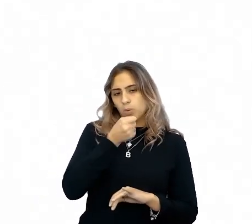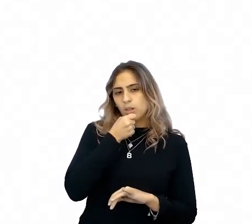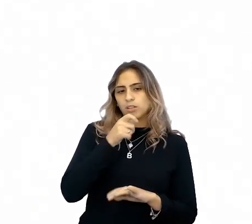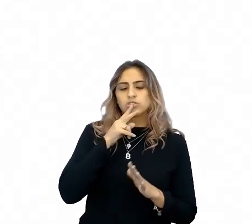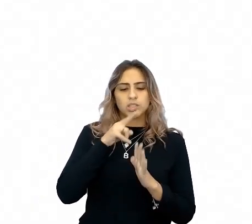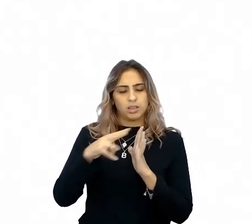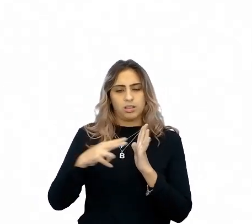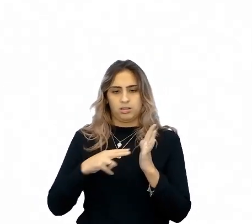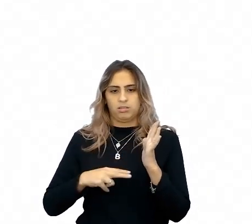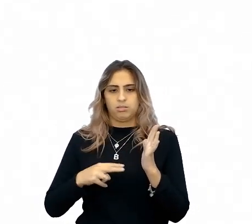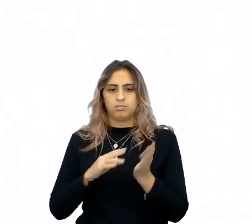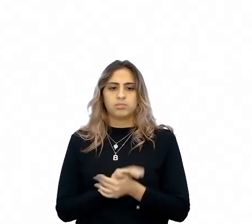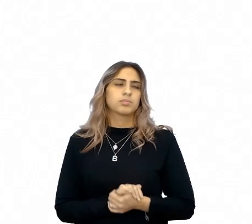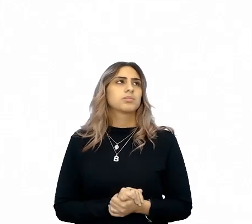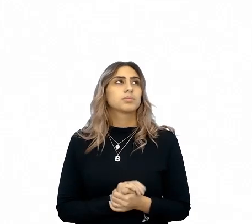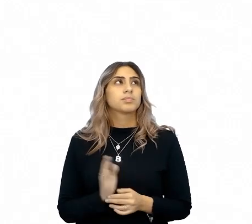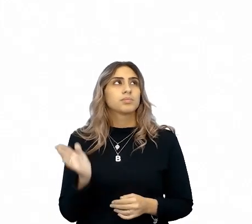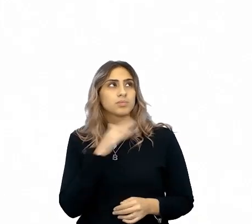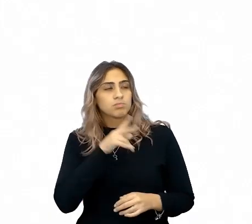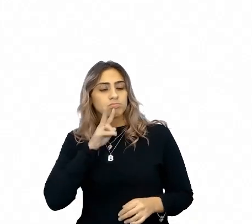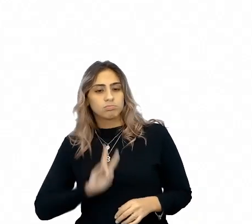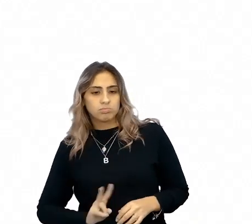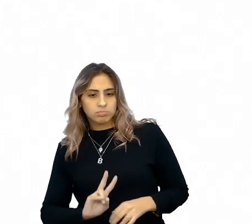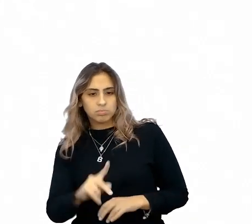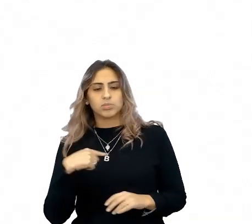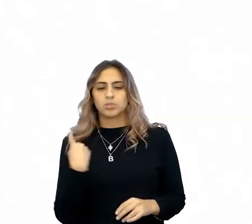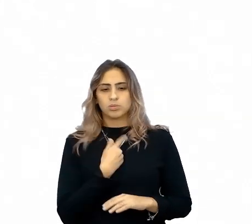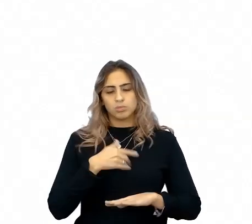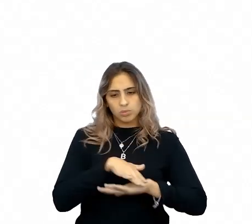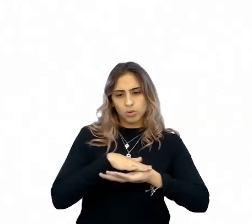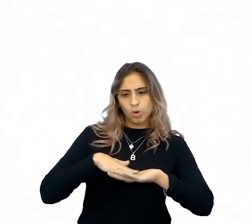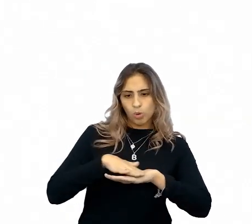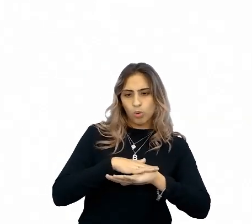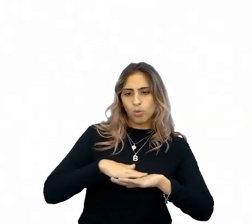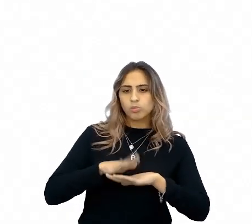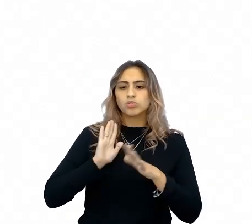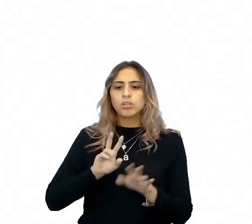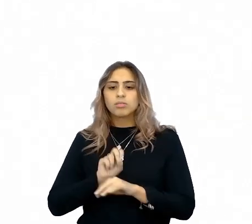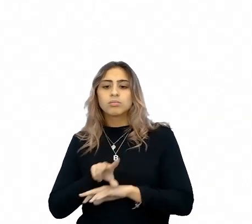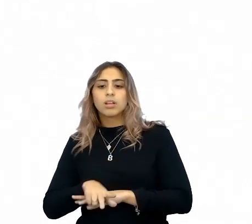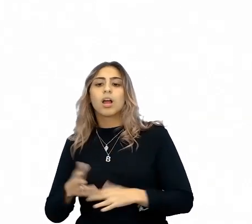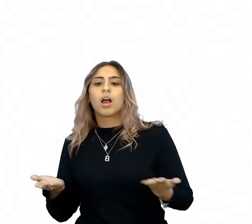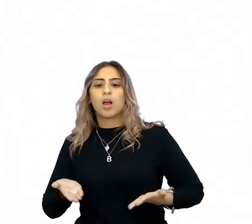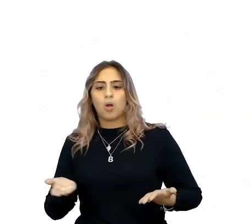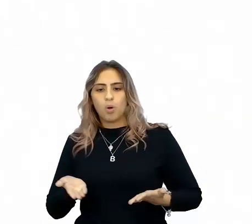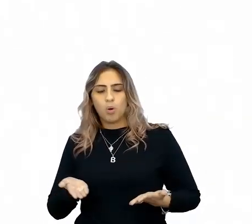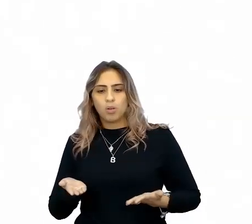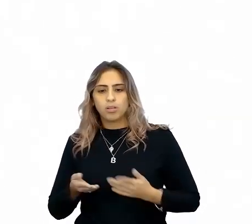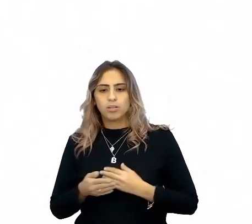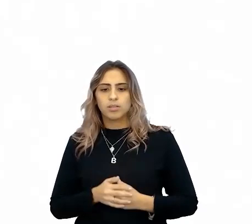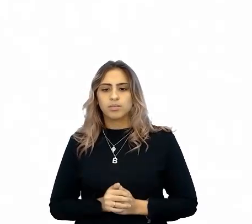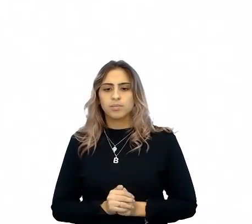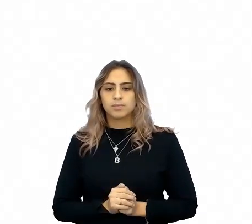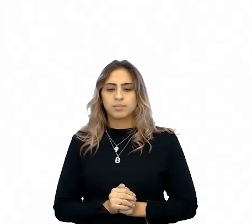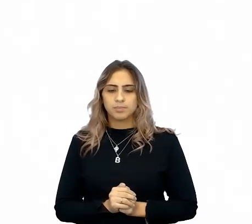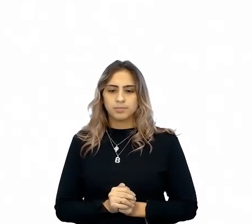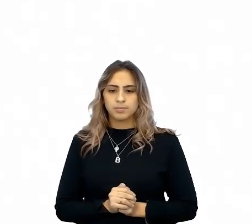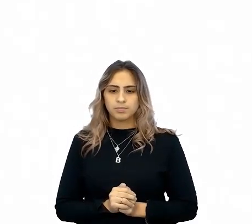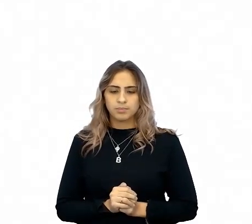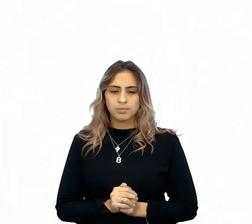lidas. Vamos dando continuidade à nossa conversa, já entrando agora, né, no